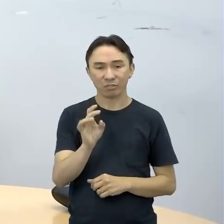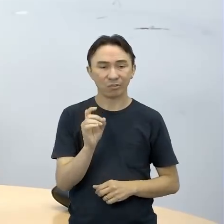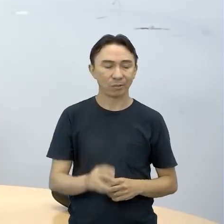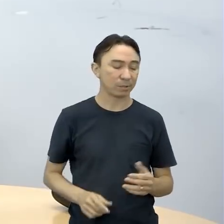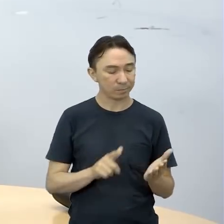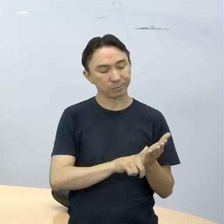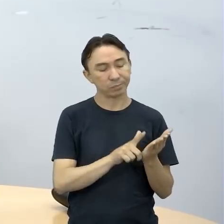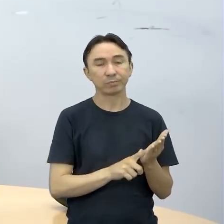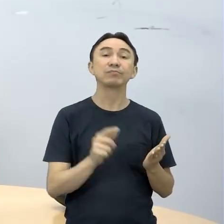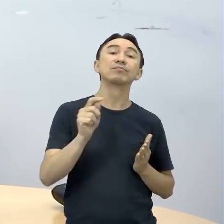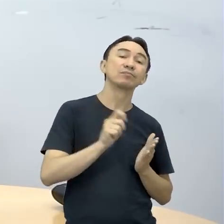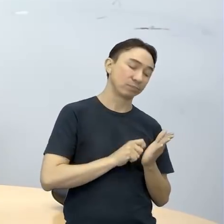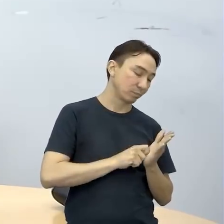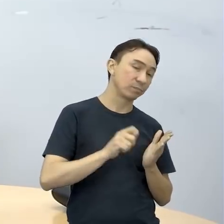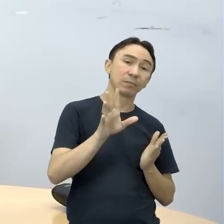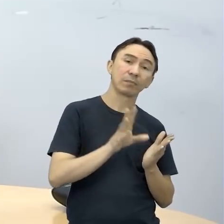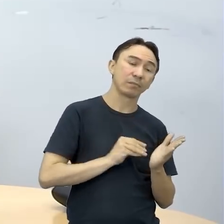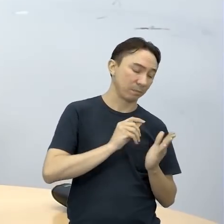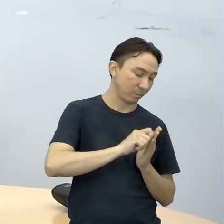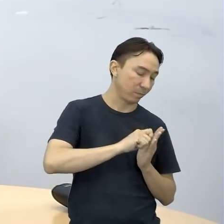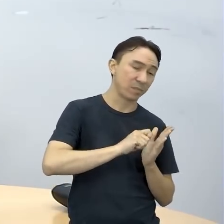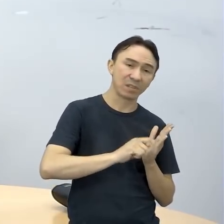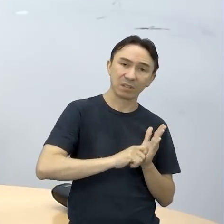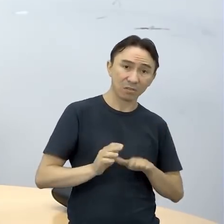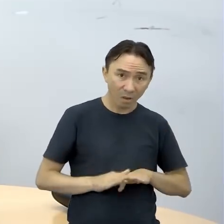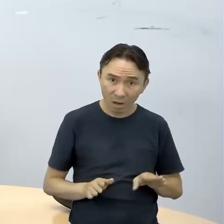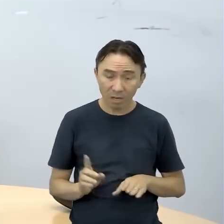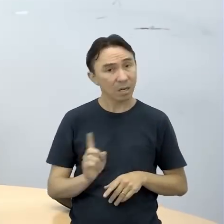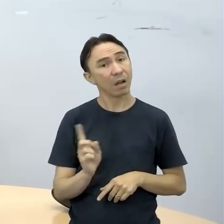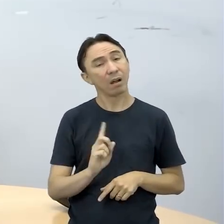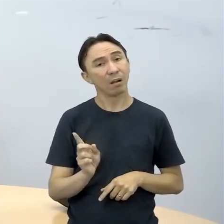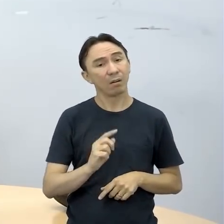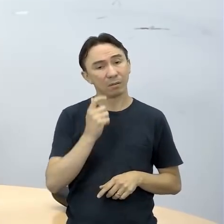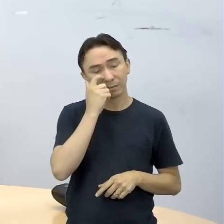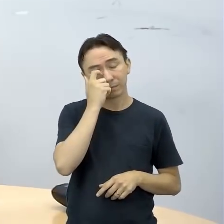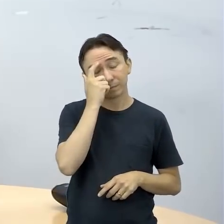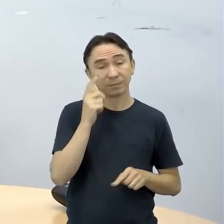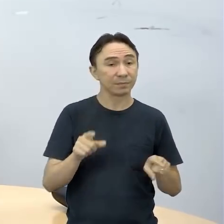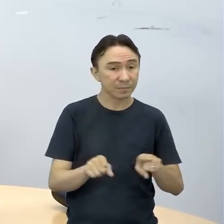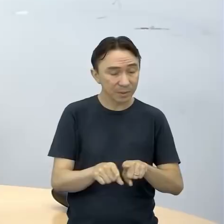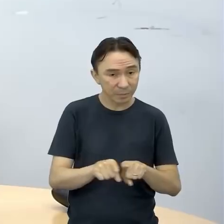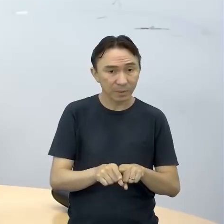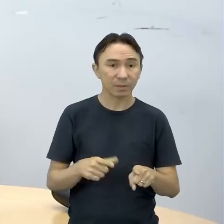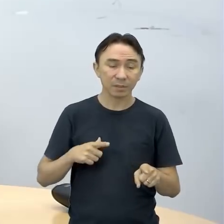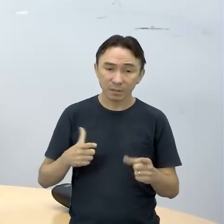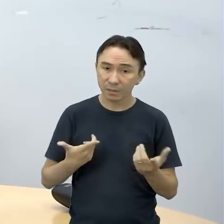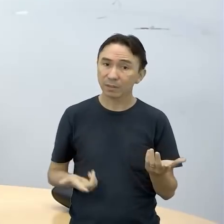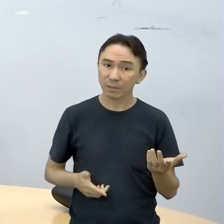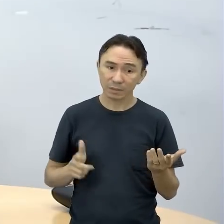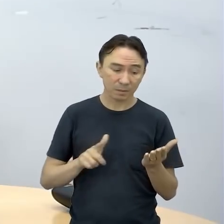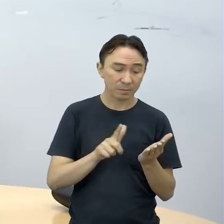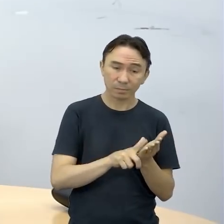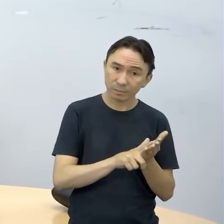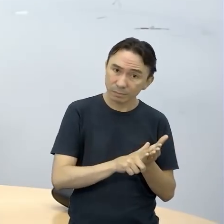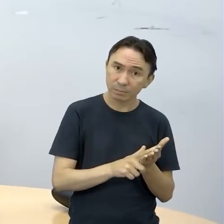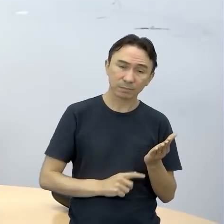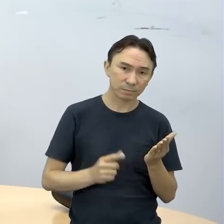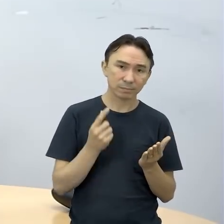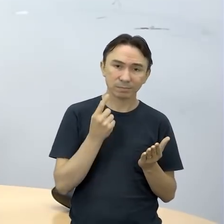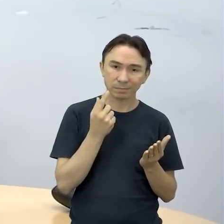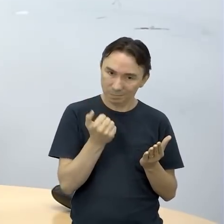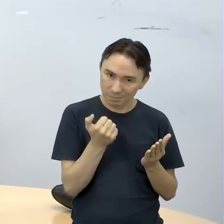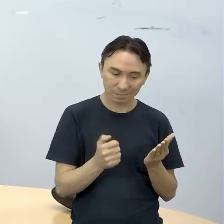de apontamentos. E o interessante do diário de bordo é que ele pode servir como uma ferramenta de monitoramento e